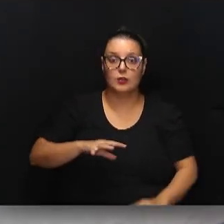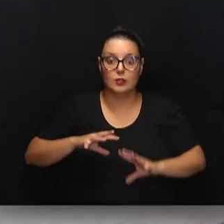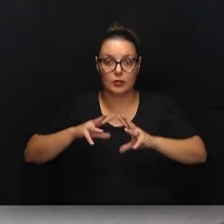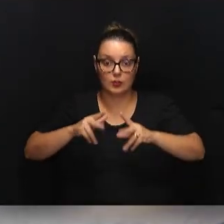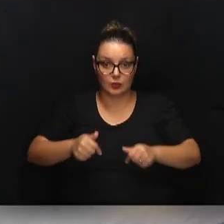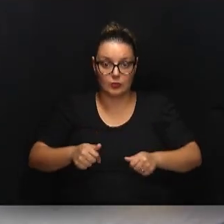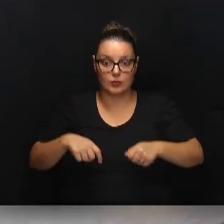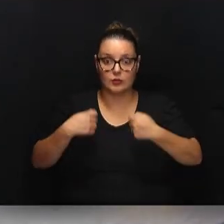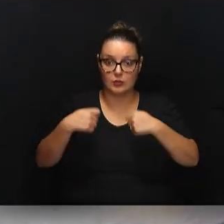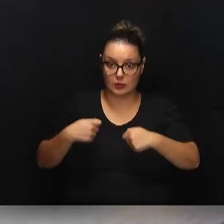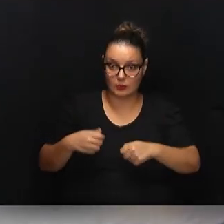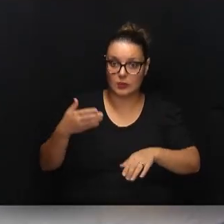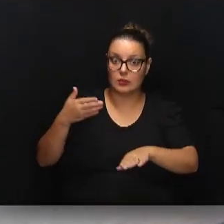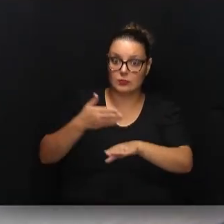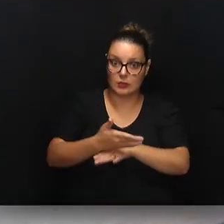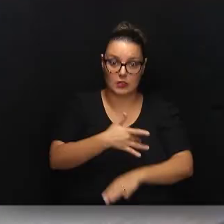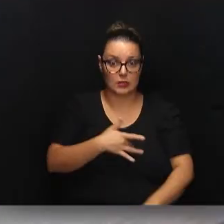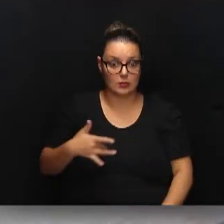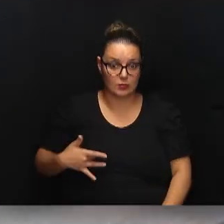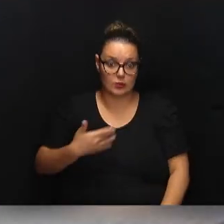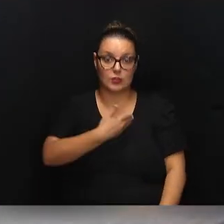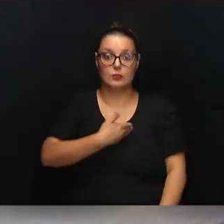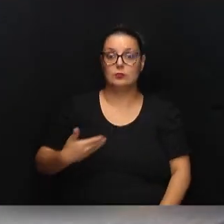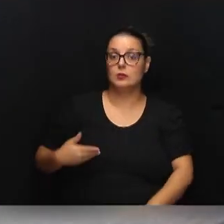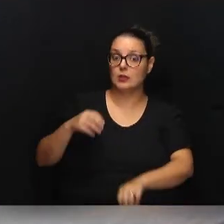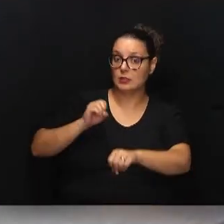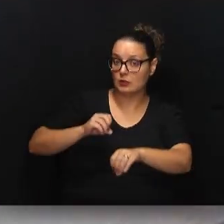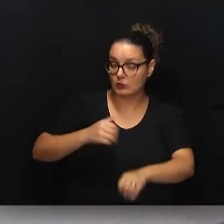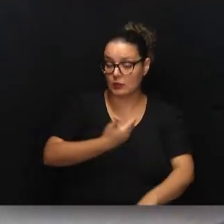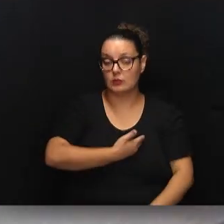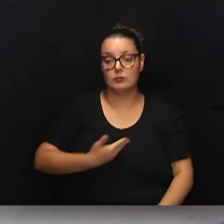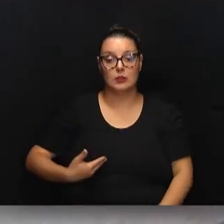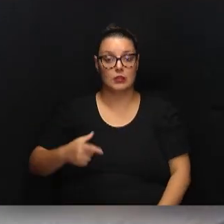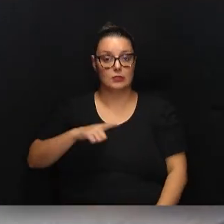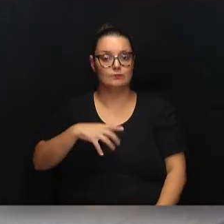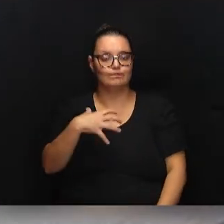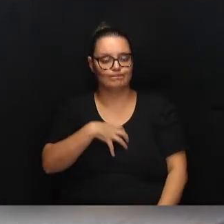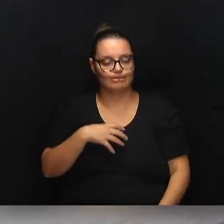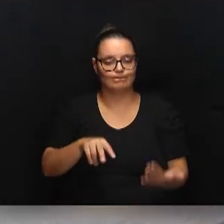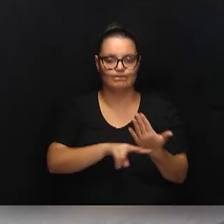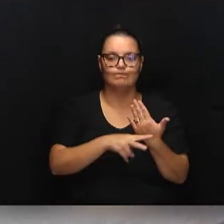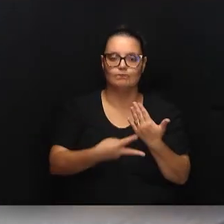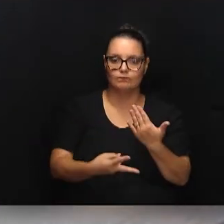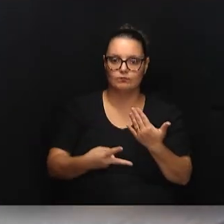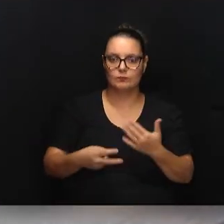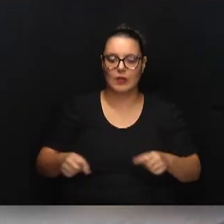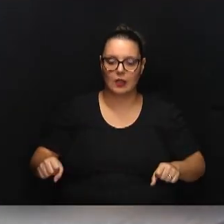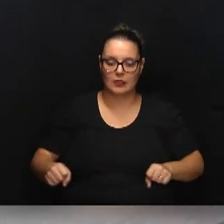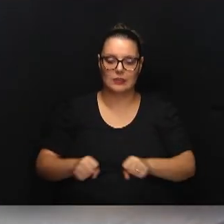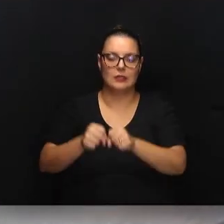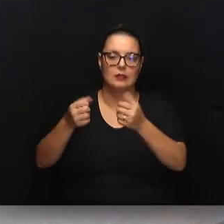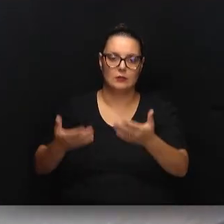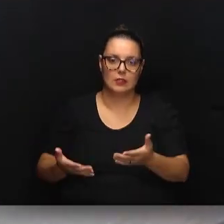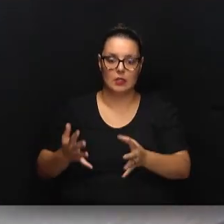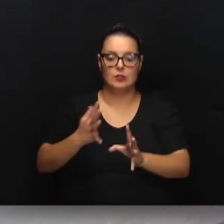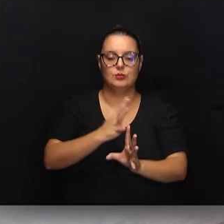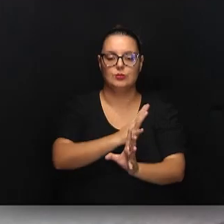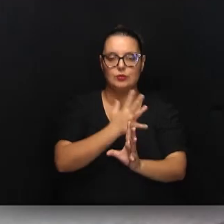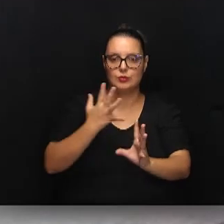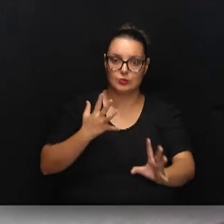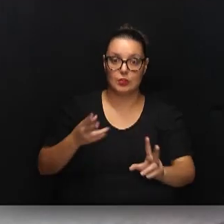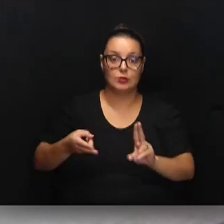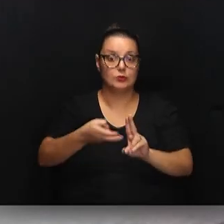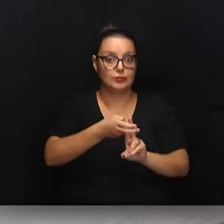que precisa acessar a saúde pública, a educação pública, tem sentido os reflexos desse desmonte. As filas do SUS